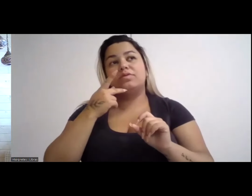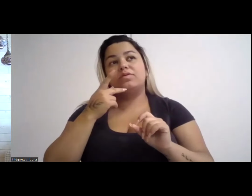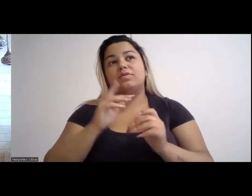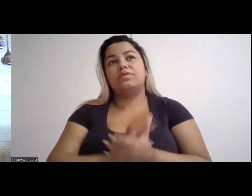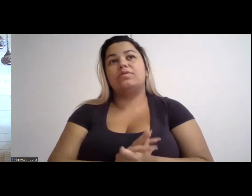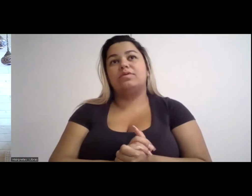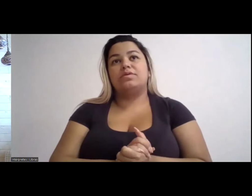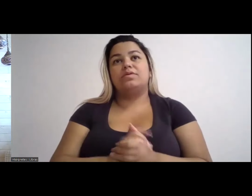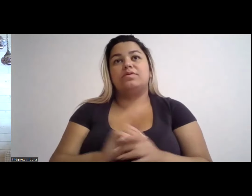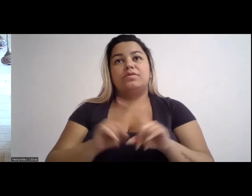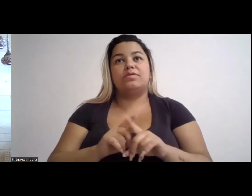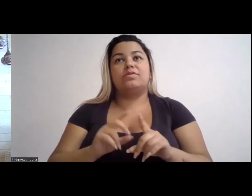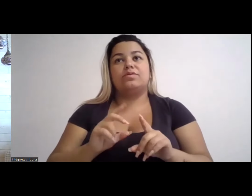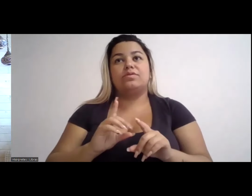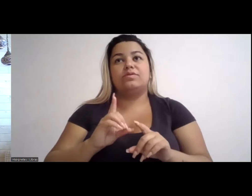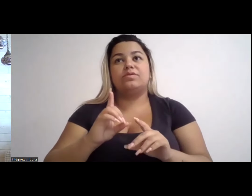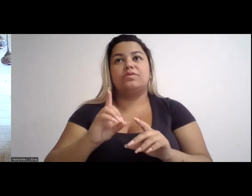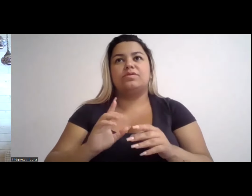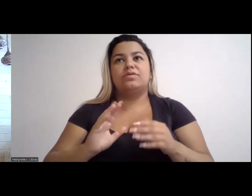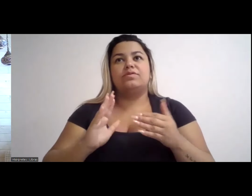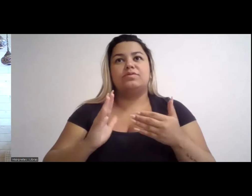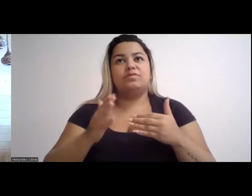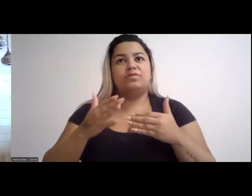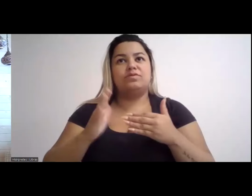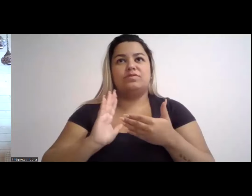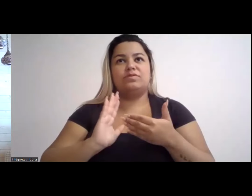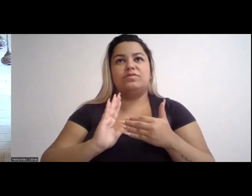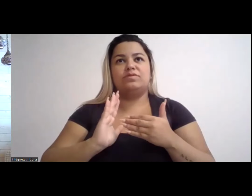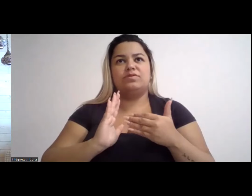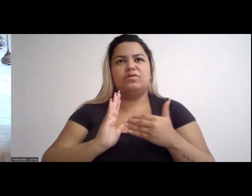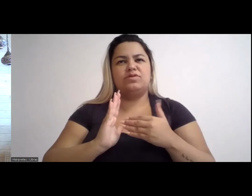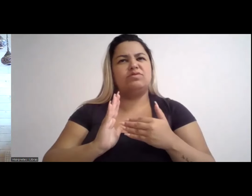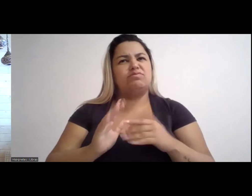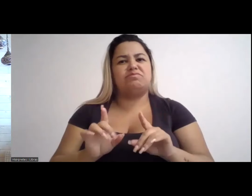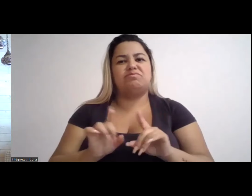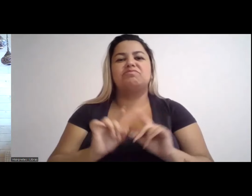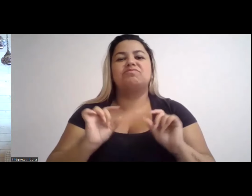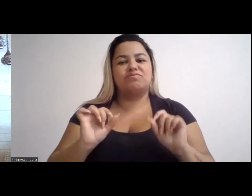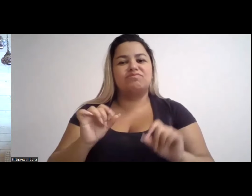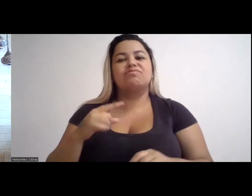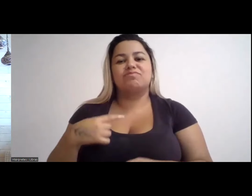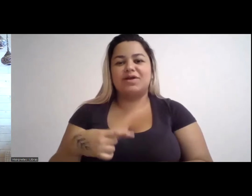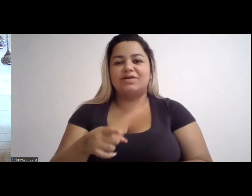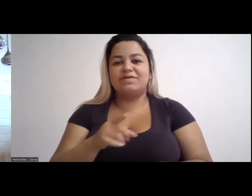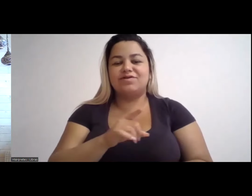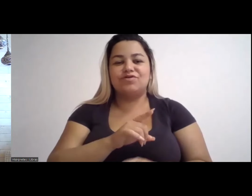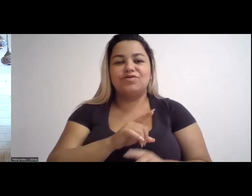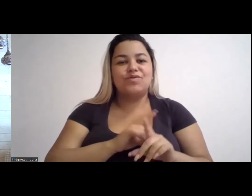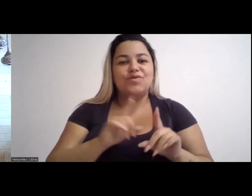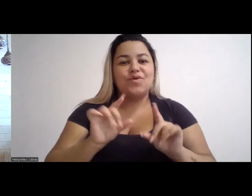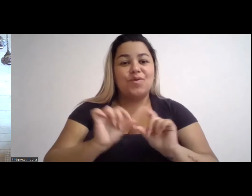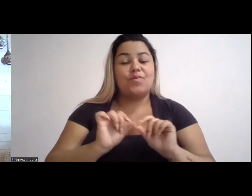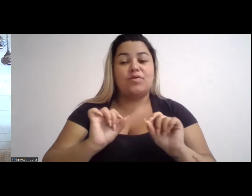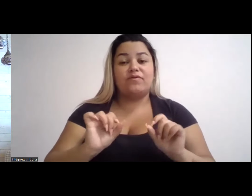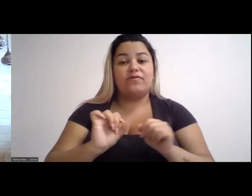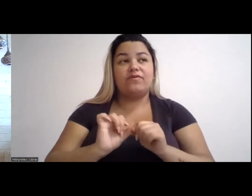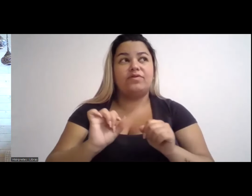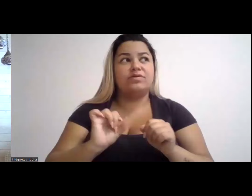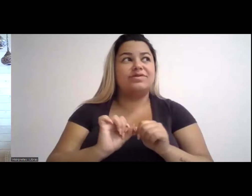a gente fala de direitos de terceira geração. Está na hora da gente se perguntar também, no mundo de produtos produzidos em